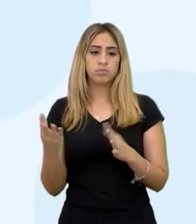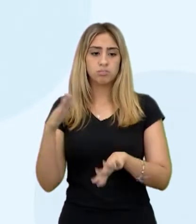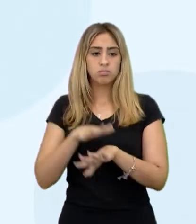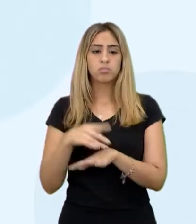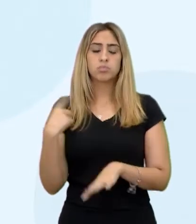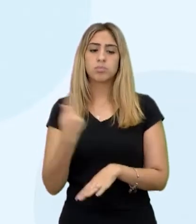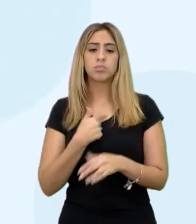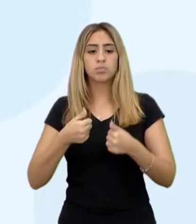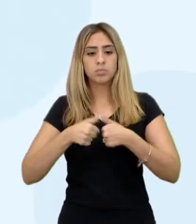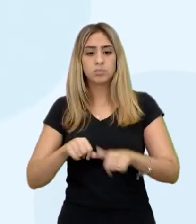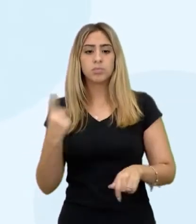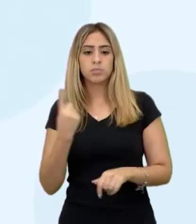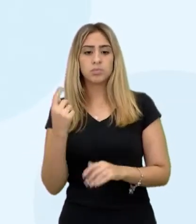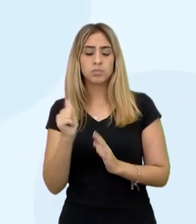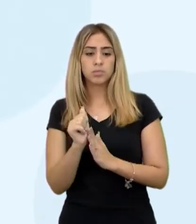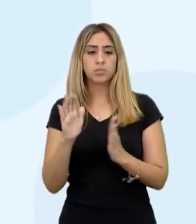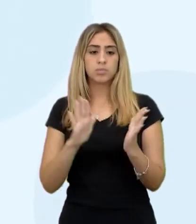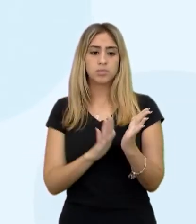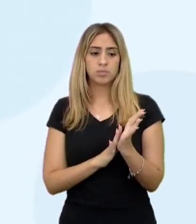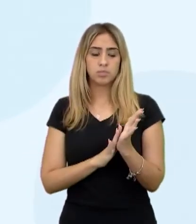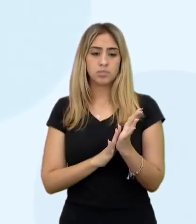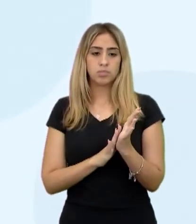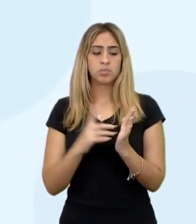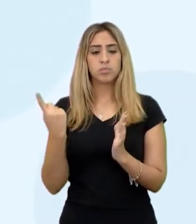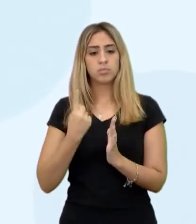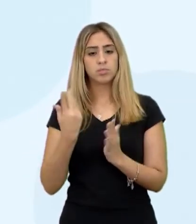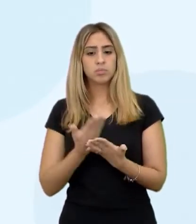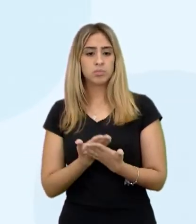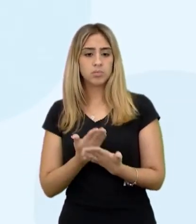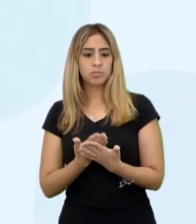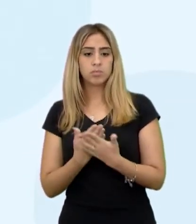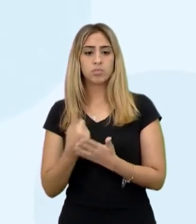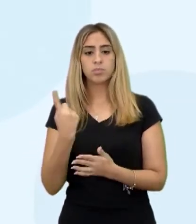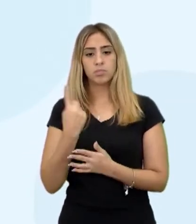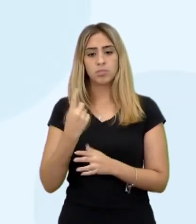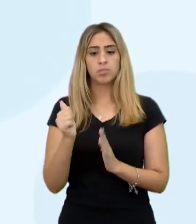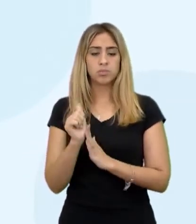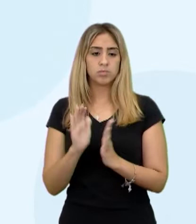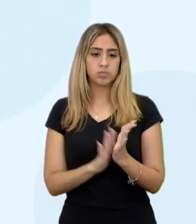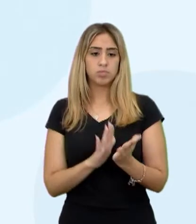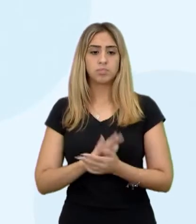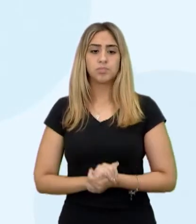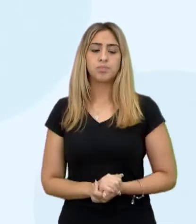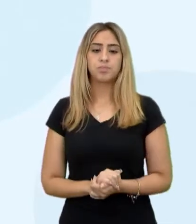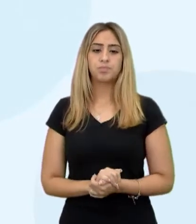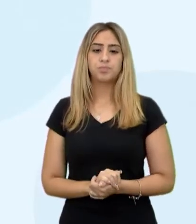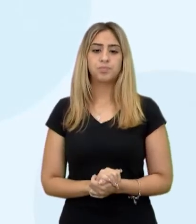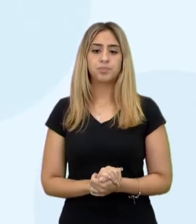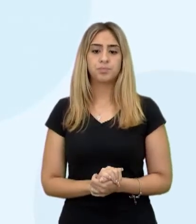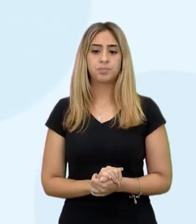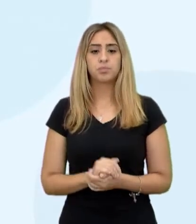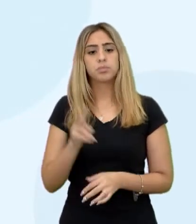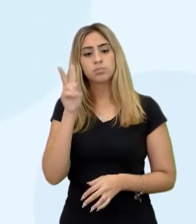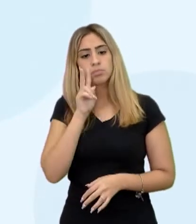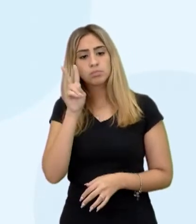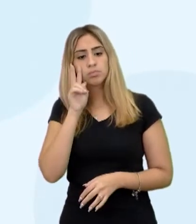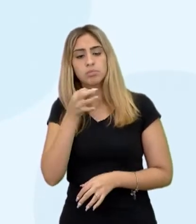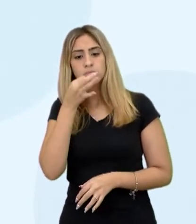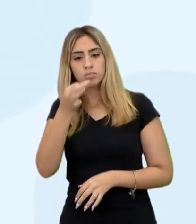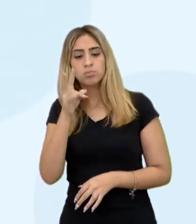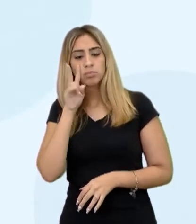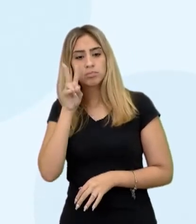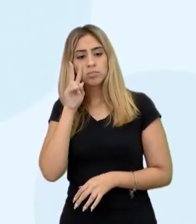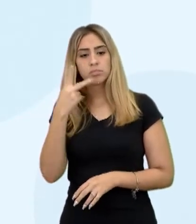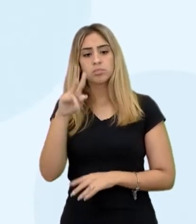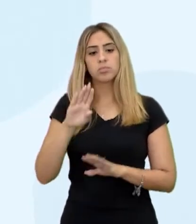então nós estamos na primeira atividade, na primeira aula da primeira atividade. Narrativas históricas e sua produção